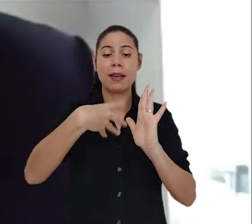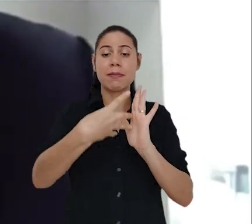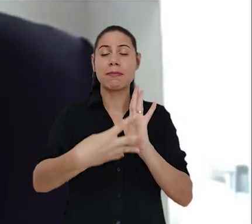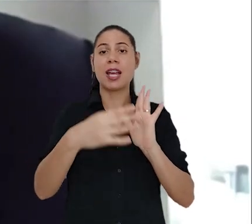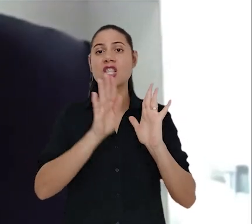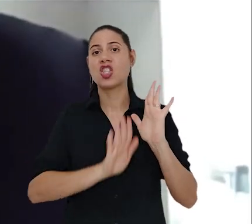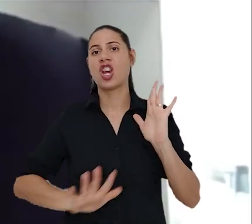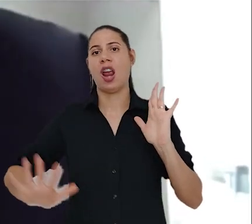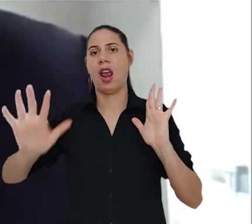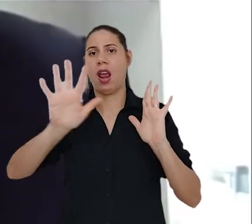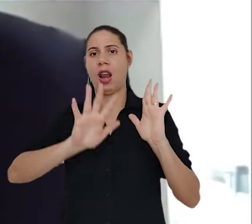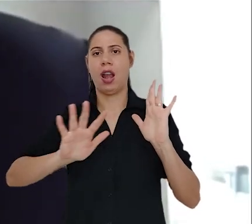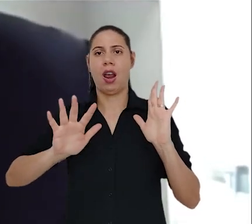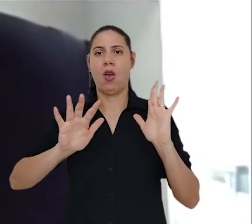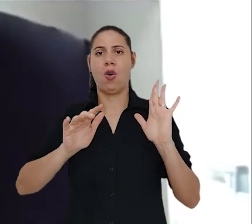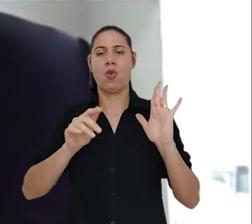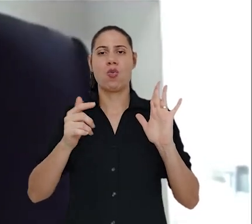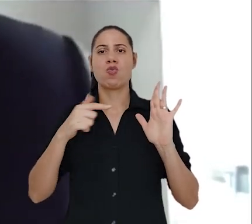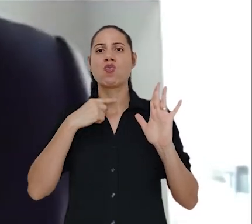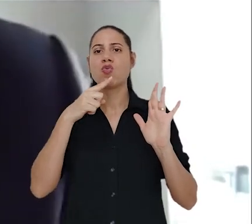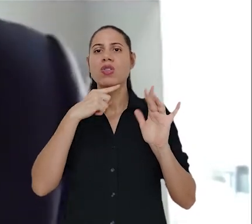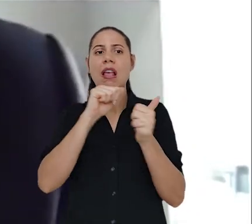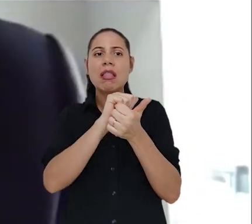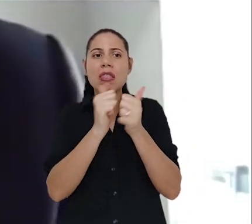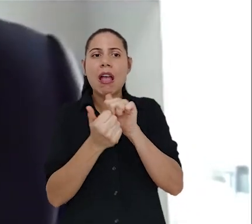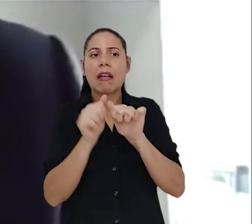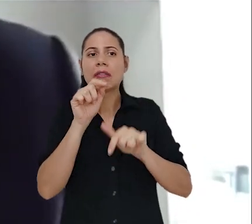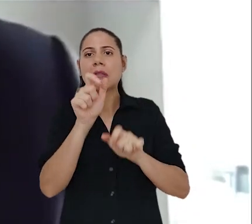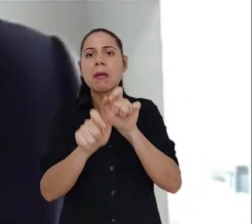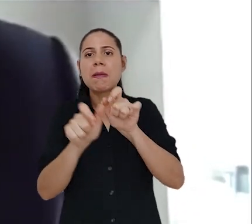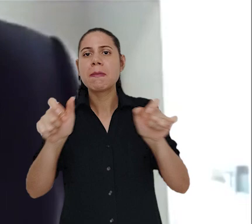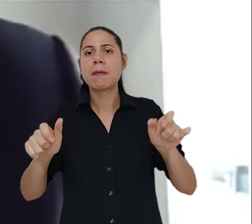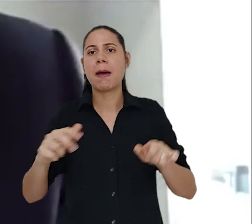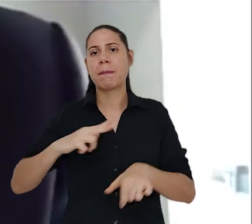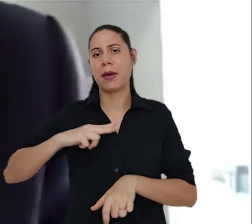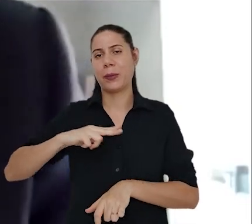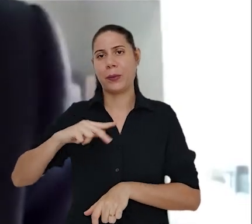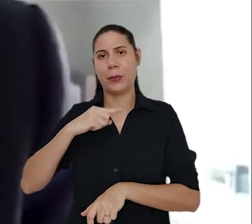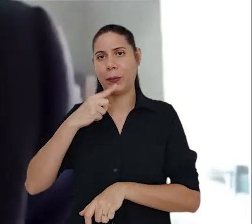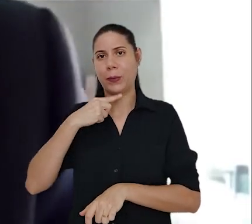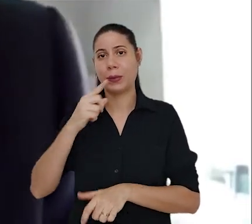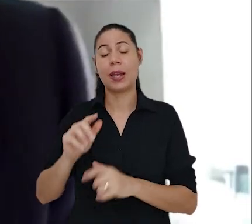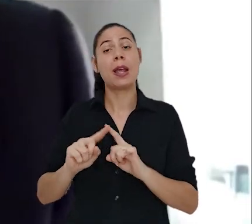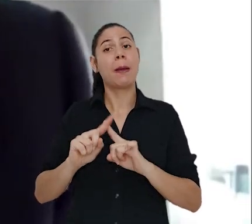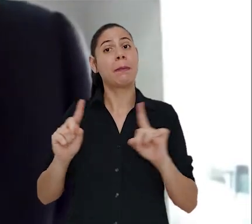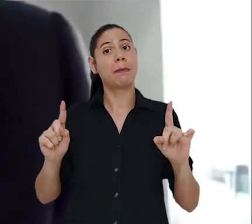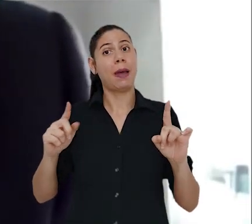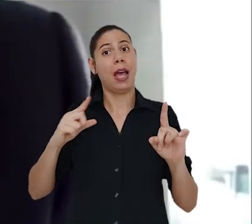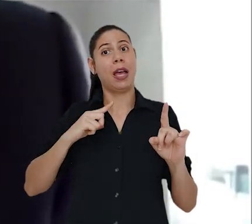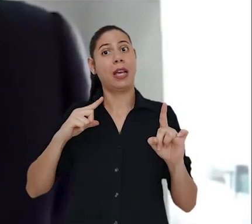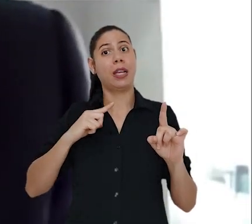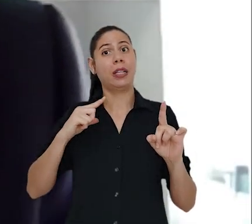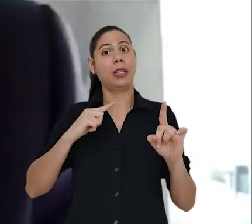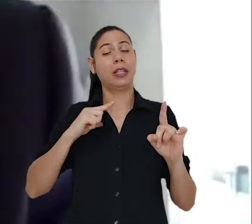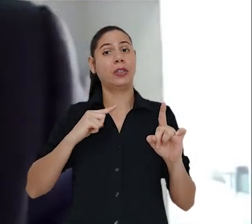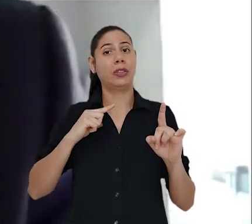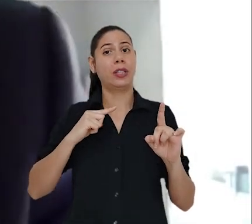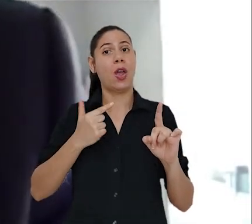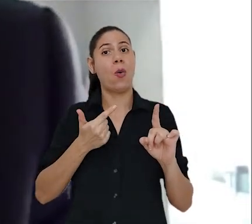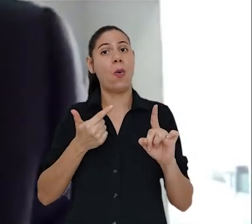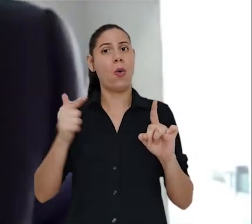cronogramas gerais, eles não conseguem ajustar esse cronograma a situações individuais. Agora, temos exceções, e